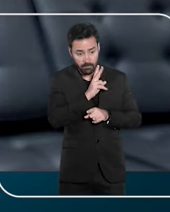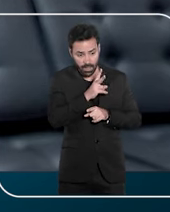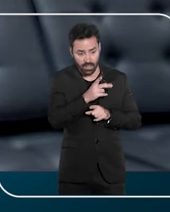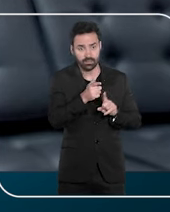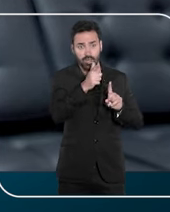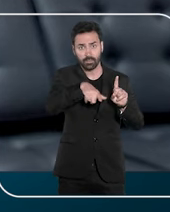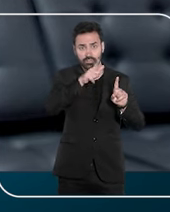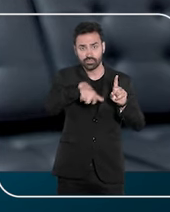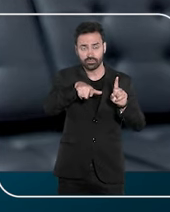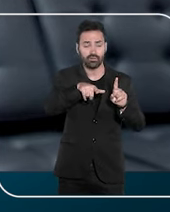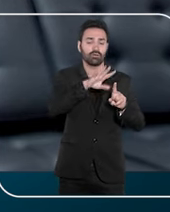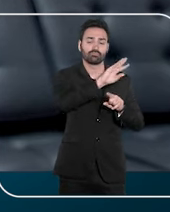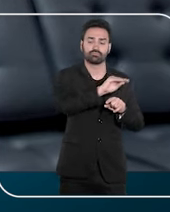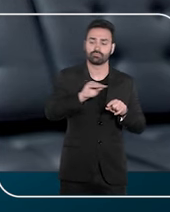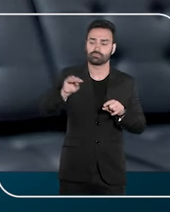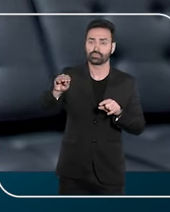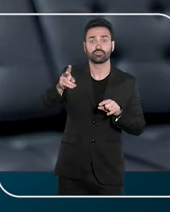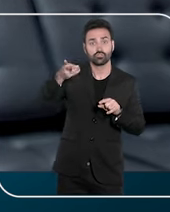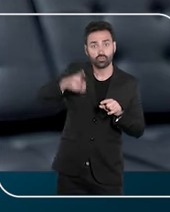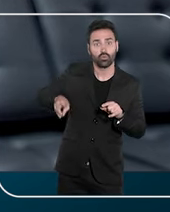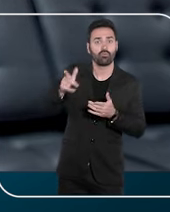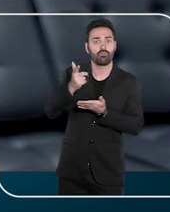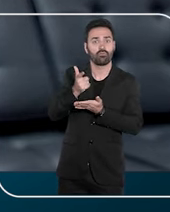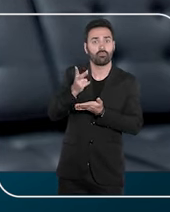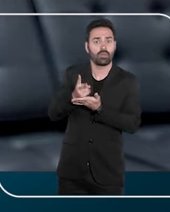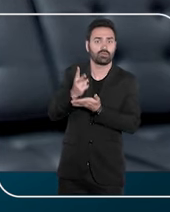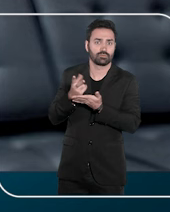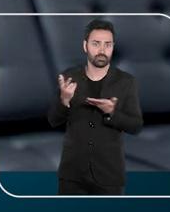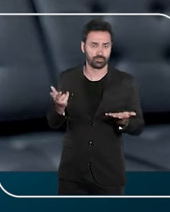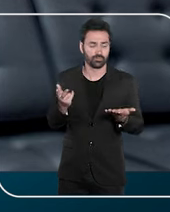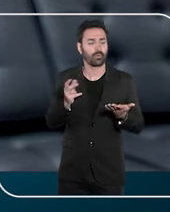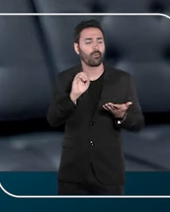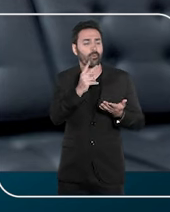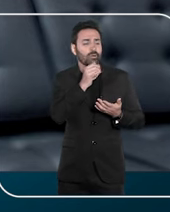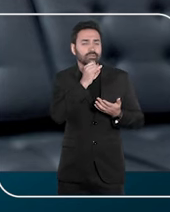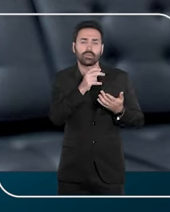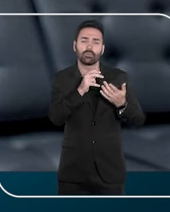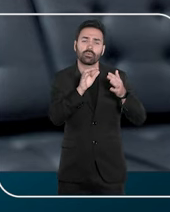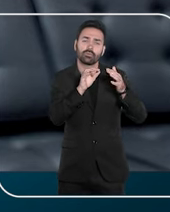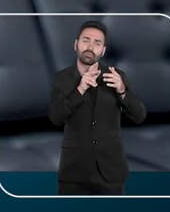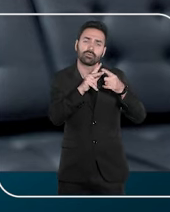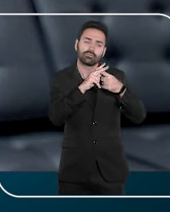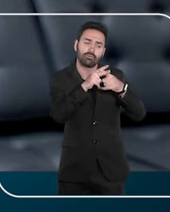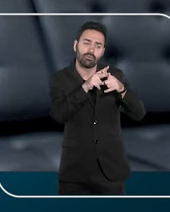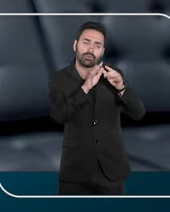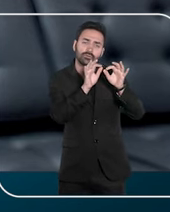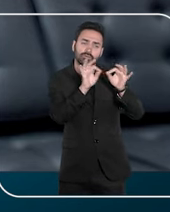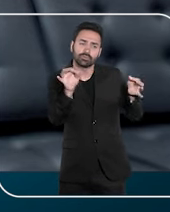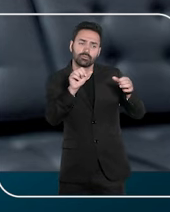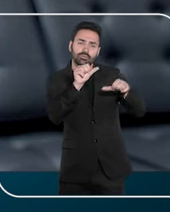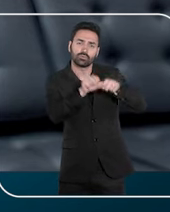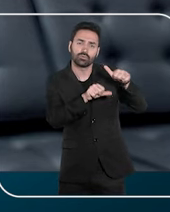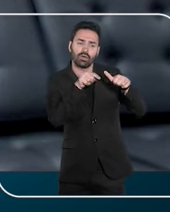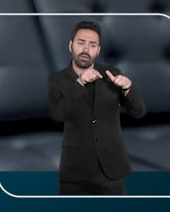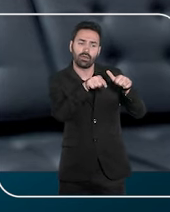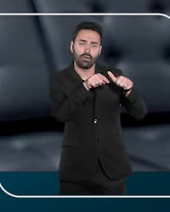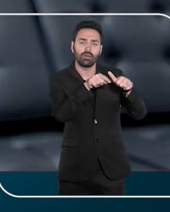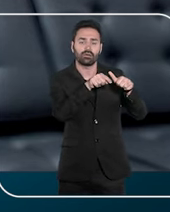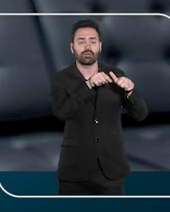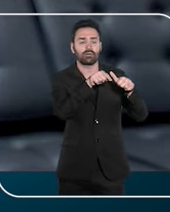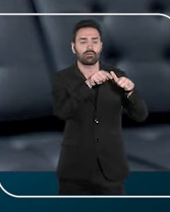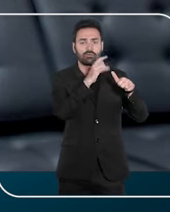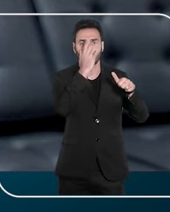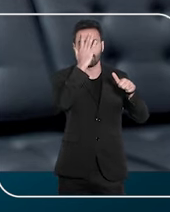em vários outros recursos, ou que há uma divergência, ou até mesmo para consolidar uma jurisprudência já sedimentada, mas